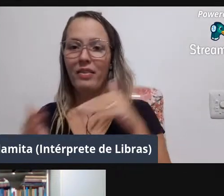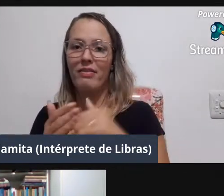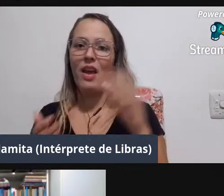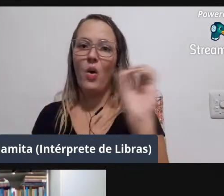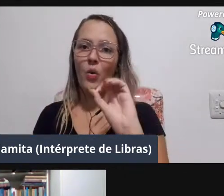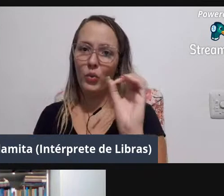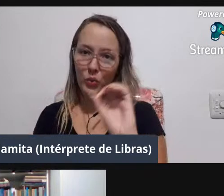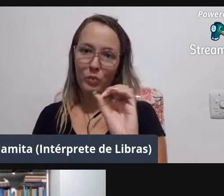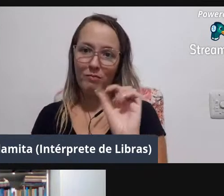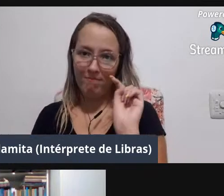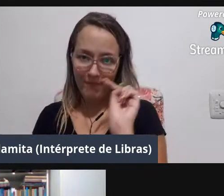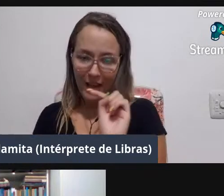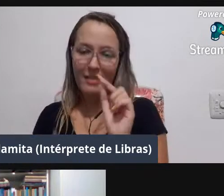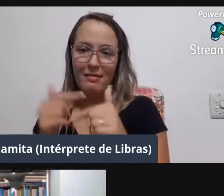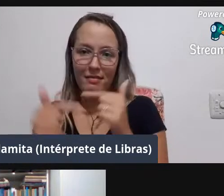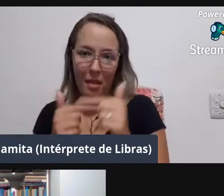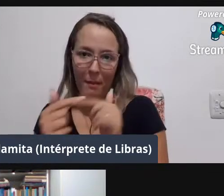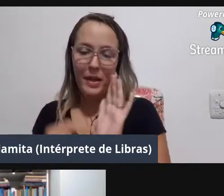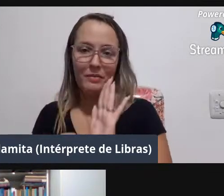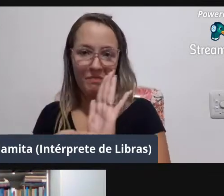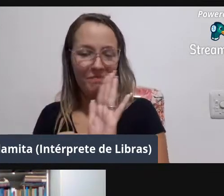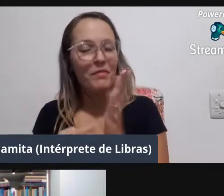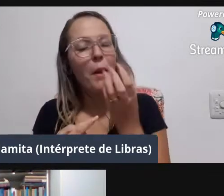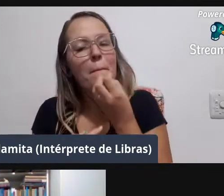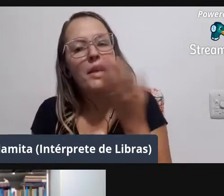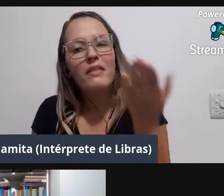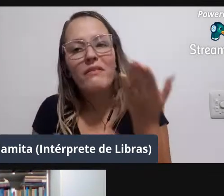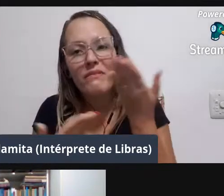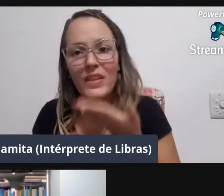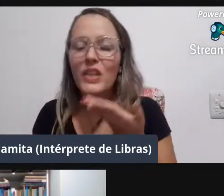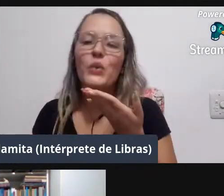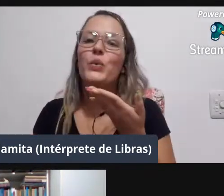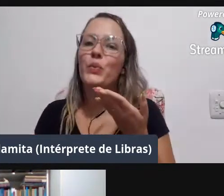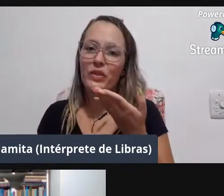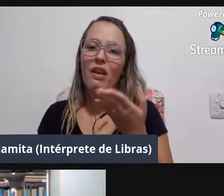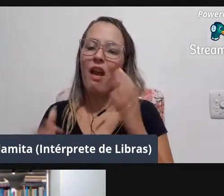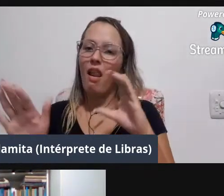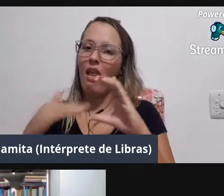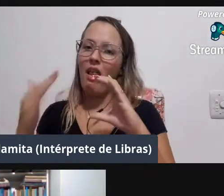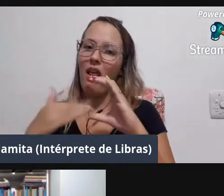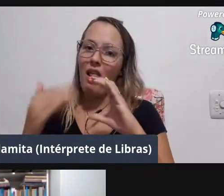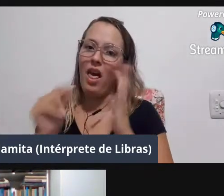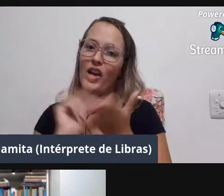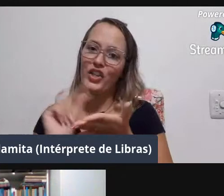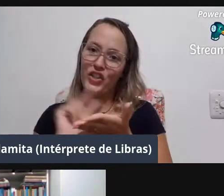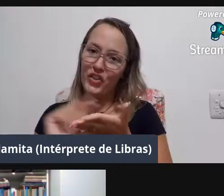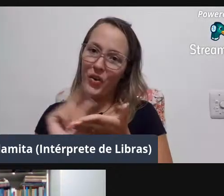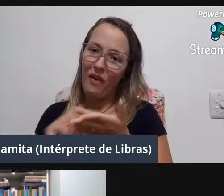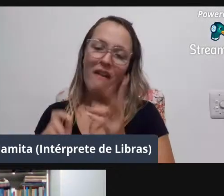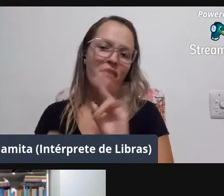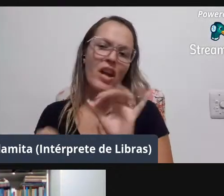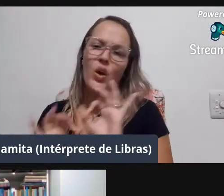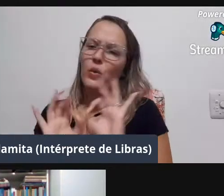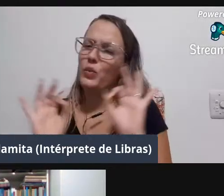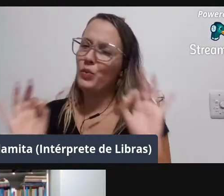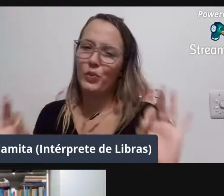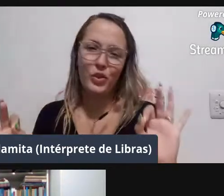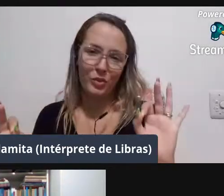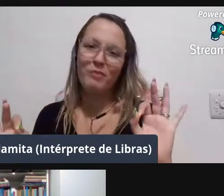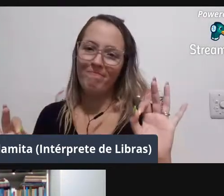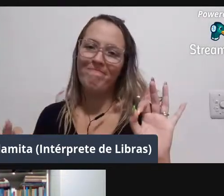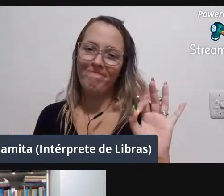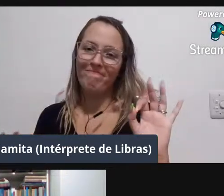trabalhos. Sejam bem-vindos e bem-vindas a enviarem seus artigos, né? Vai ser muito bom fazer um dossiê